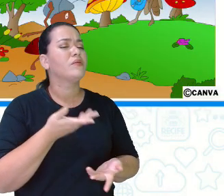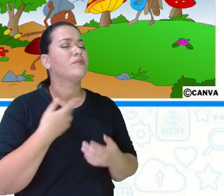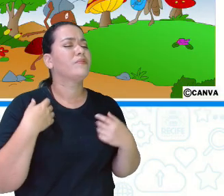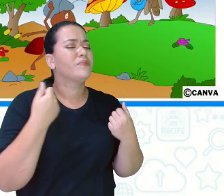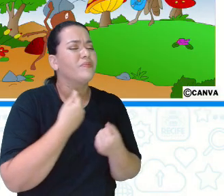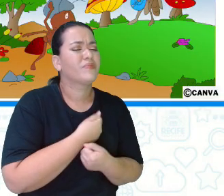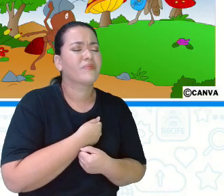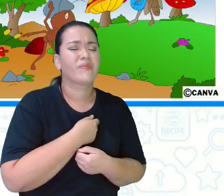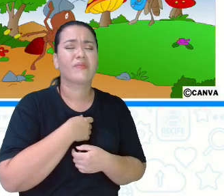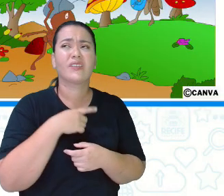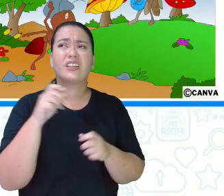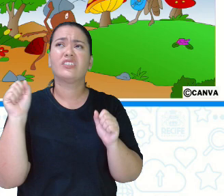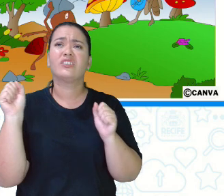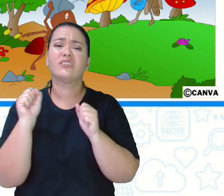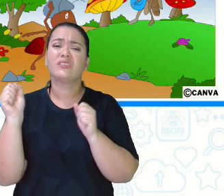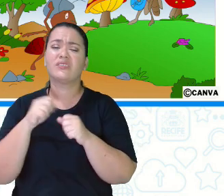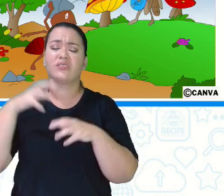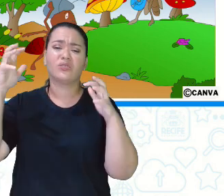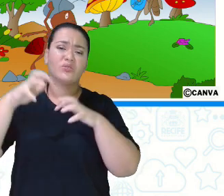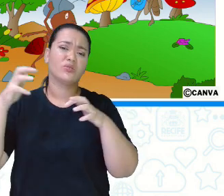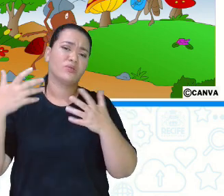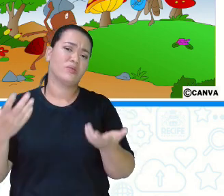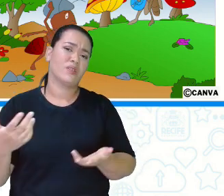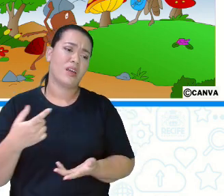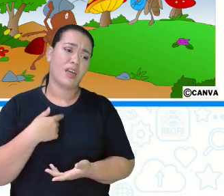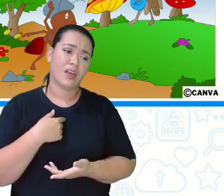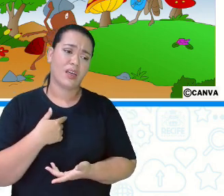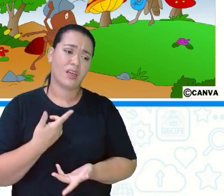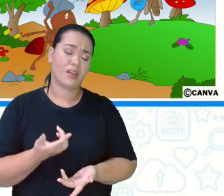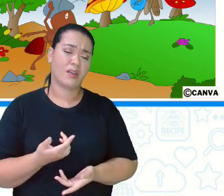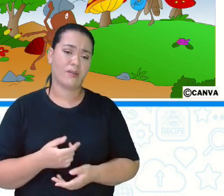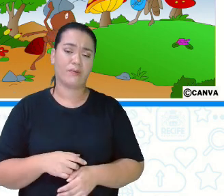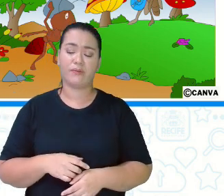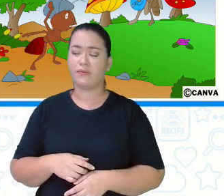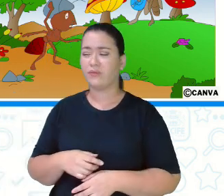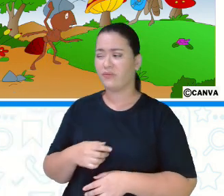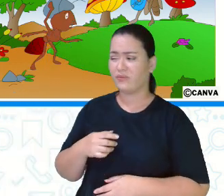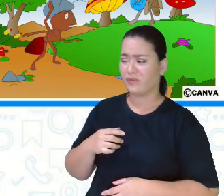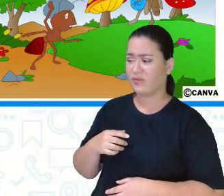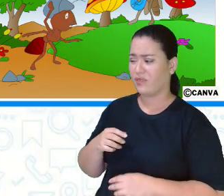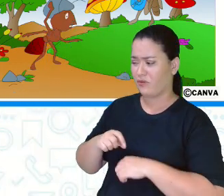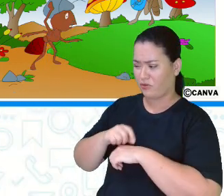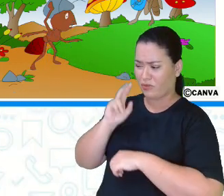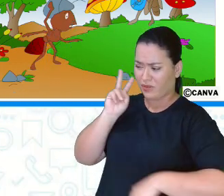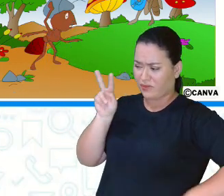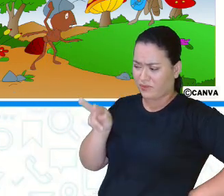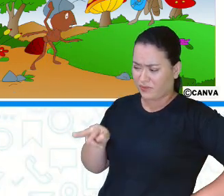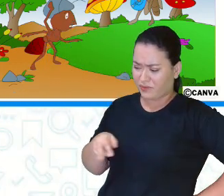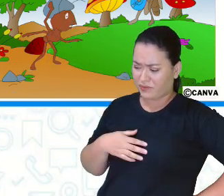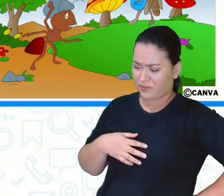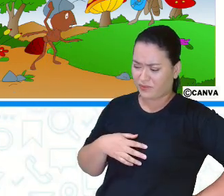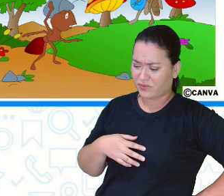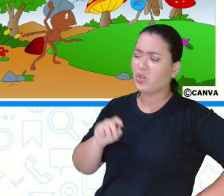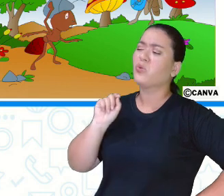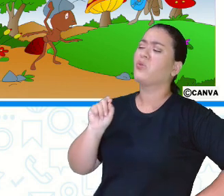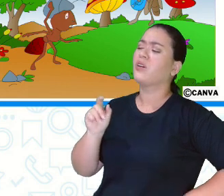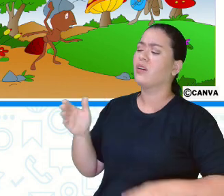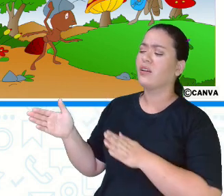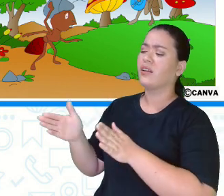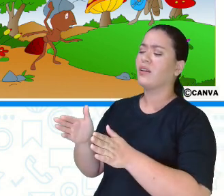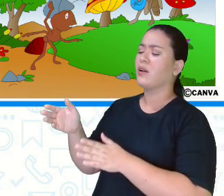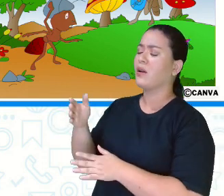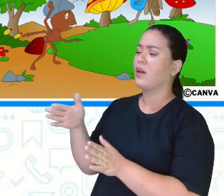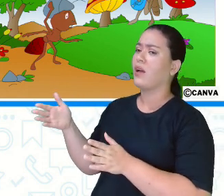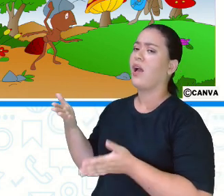mau tempo não cessa e eu... A formiga olhou-a de alto a baixo. E o que fez durante o